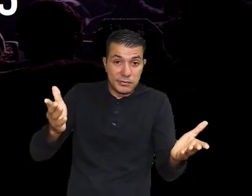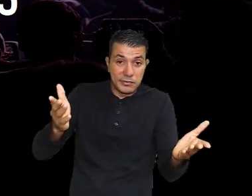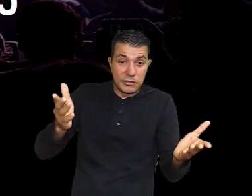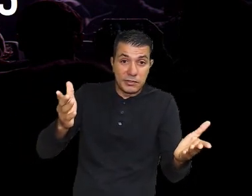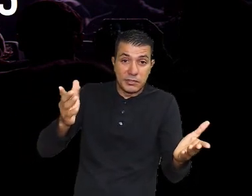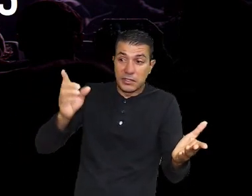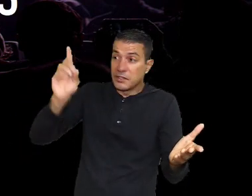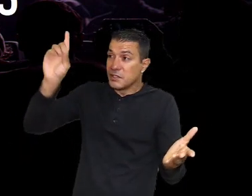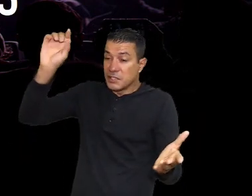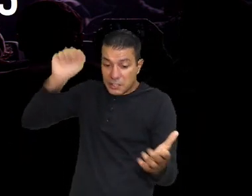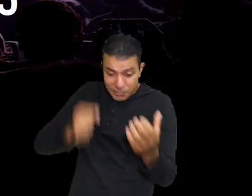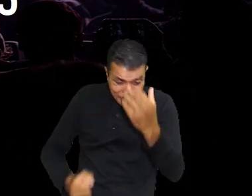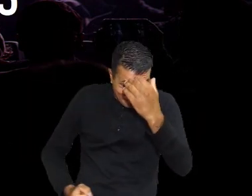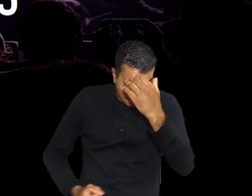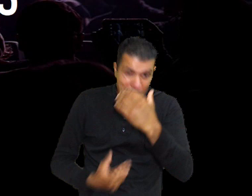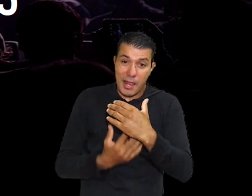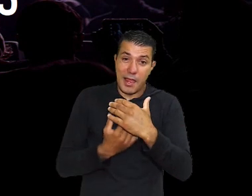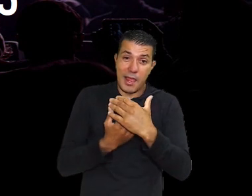sou o